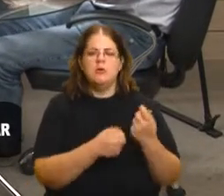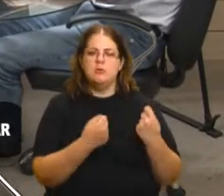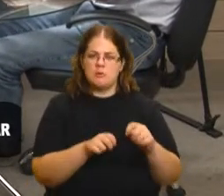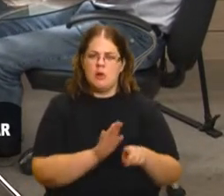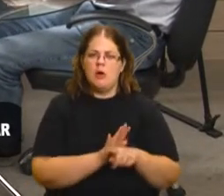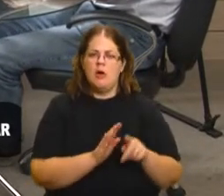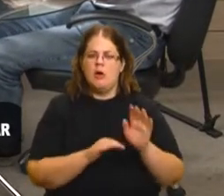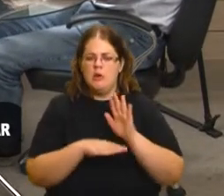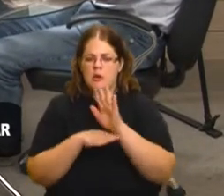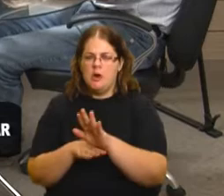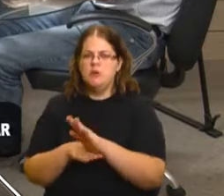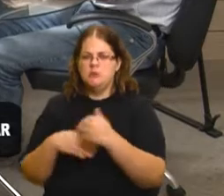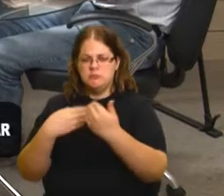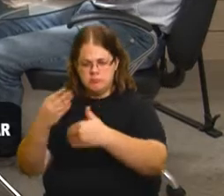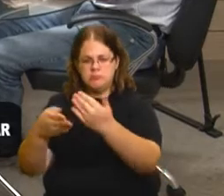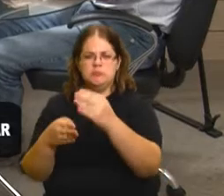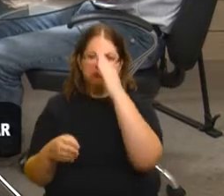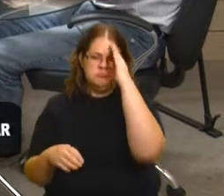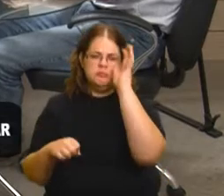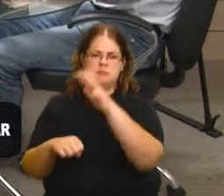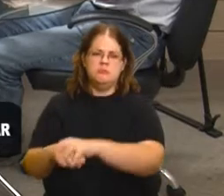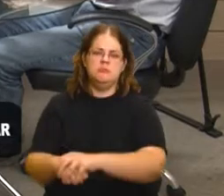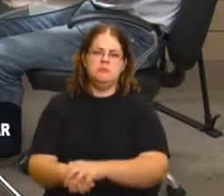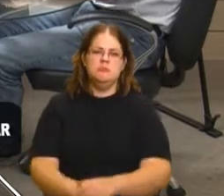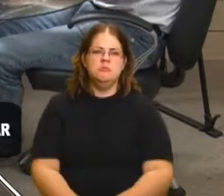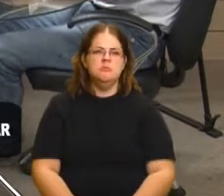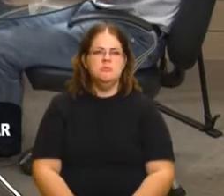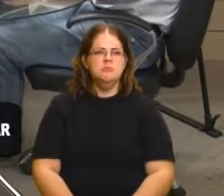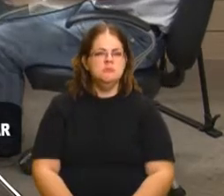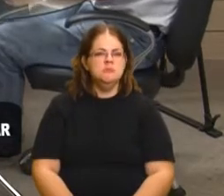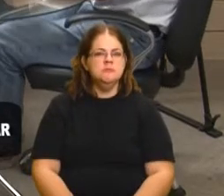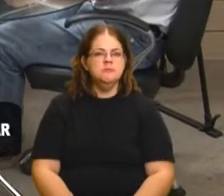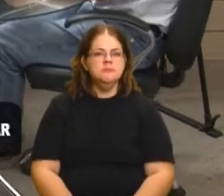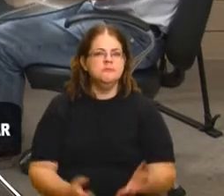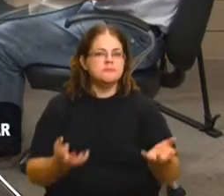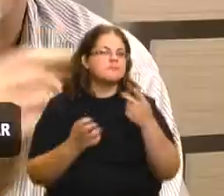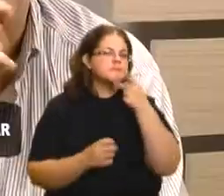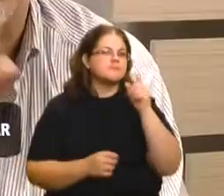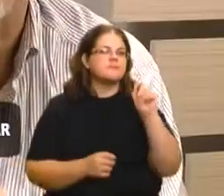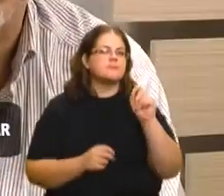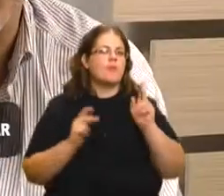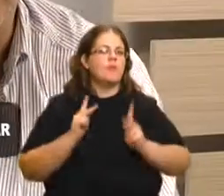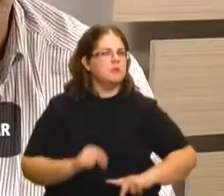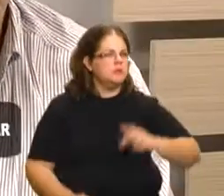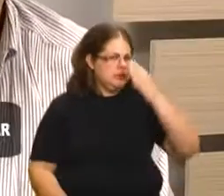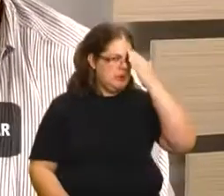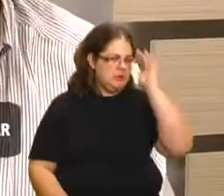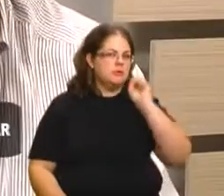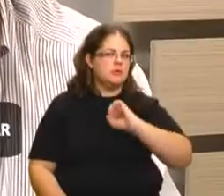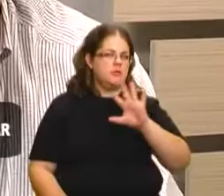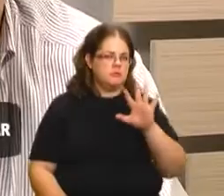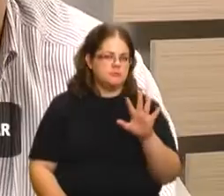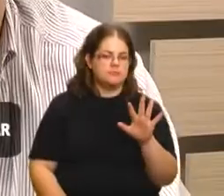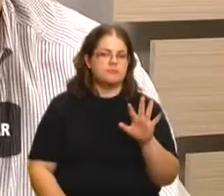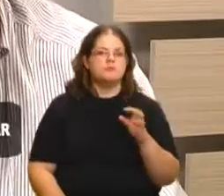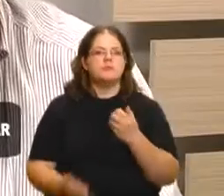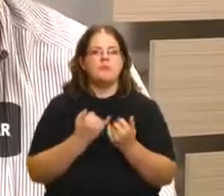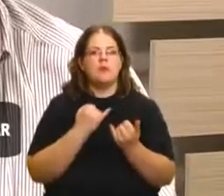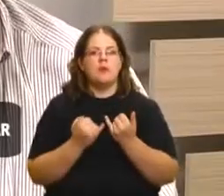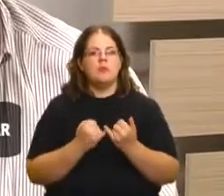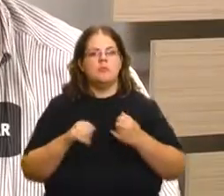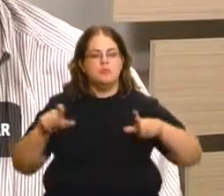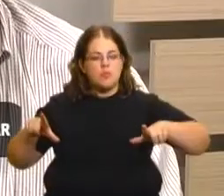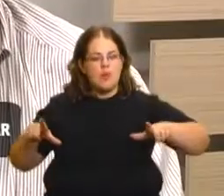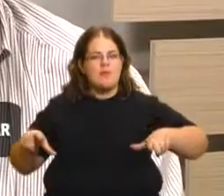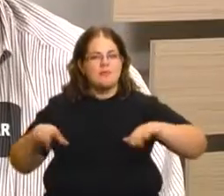colaboraram com o processo, né, da ditadura militar. Né? Sim. Deixa eu te interromper, Lucas, só para as pessoas terem uma noção. Uma banca de